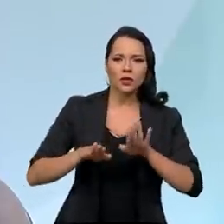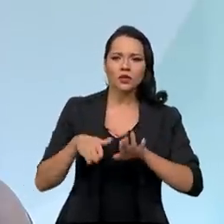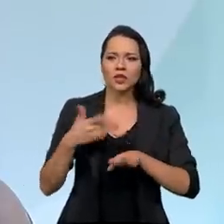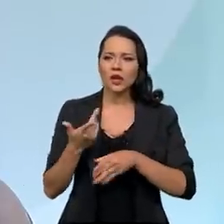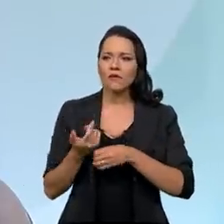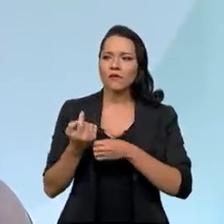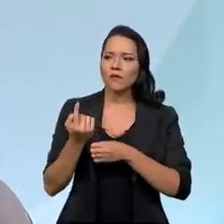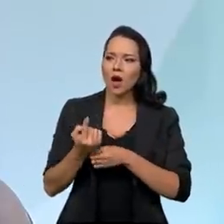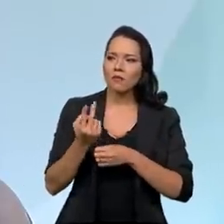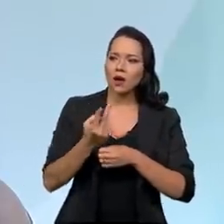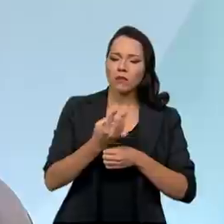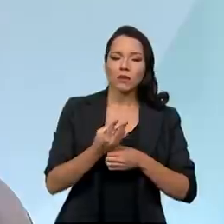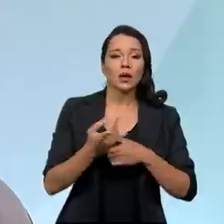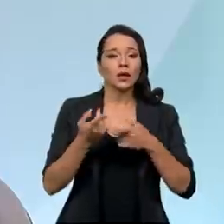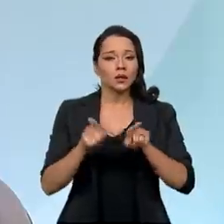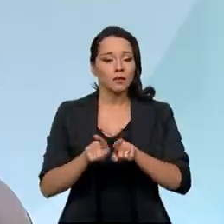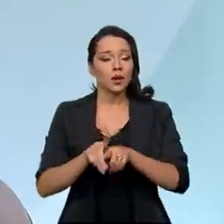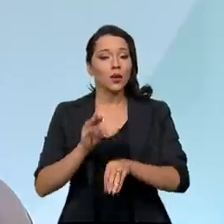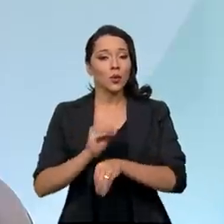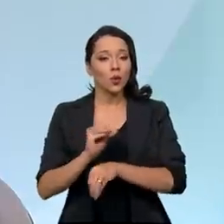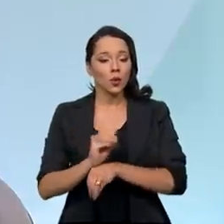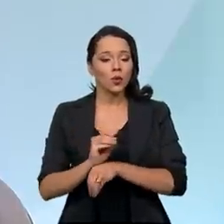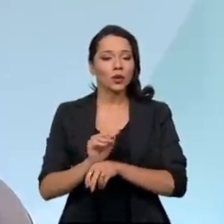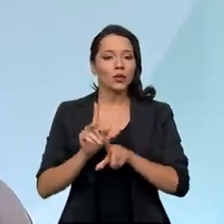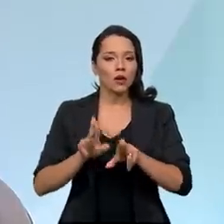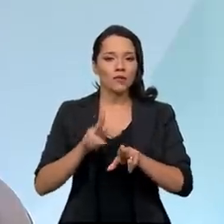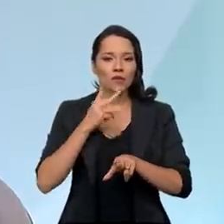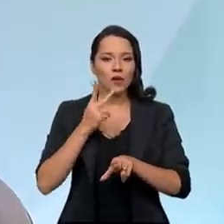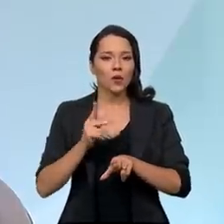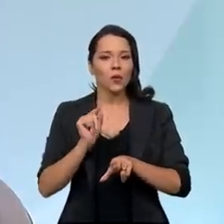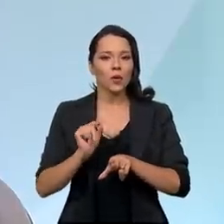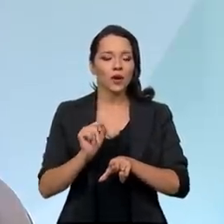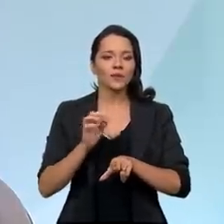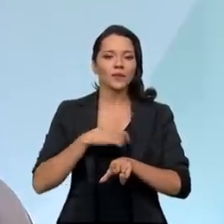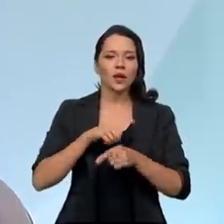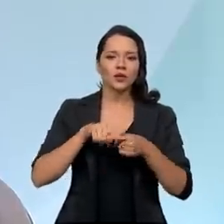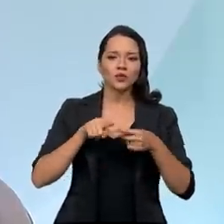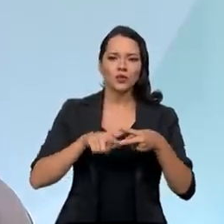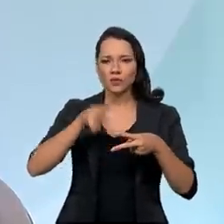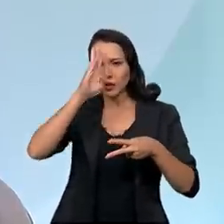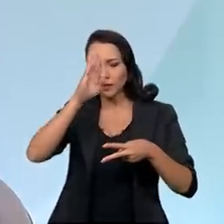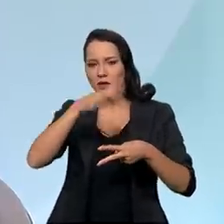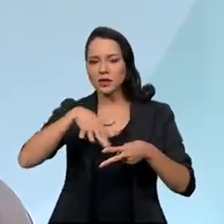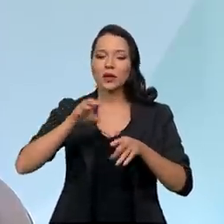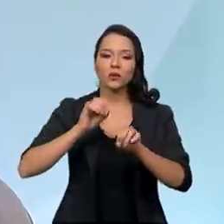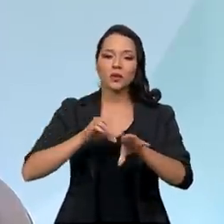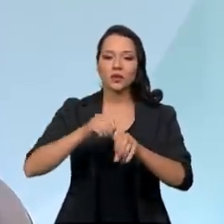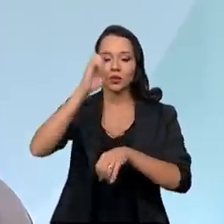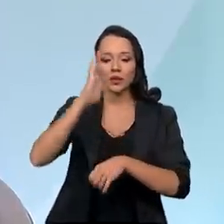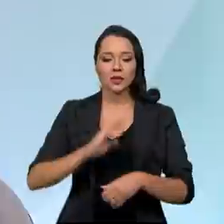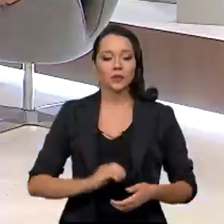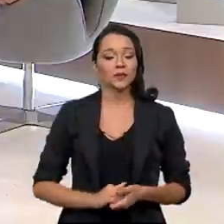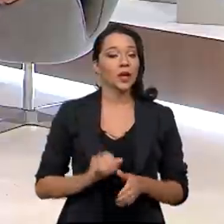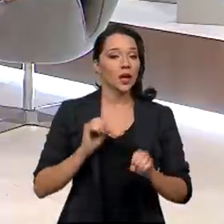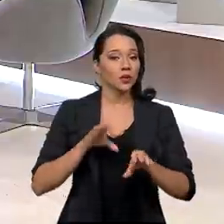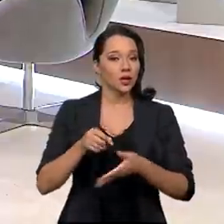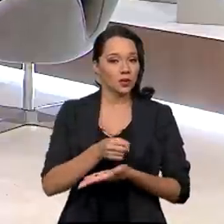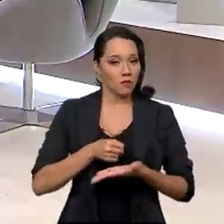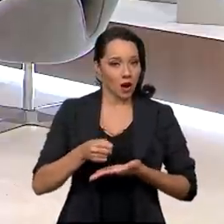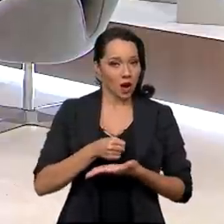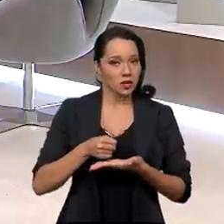mas especialmente ela cuida então, não é como você colocou, das duas pontas da educação brasileira. Educação